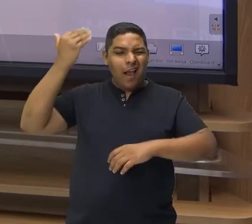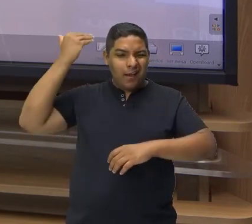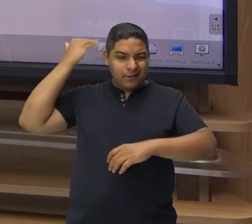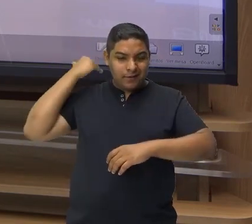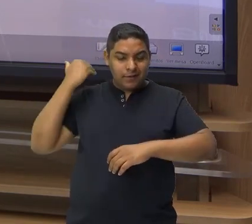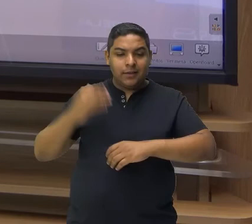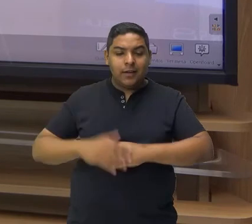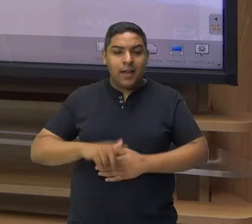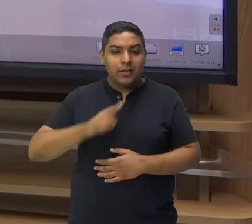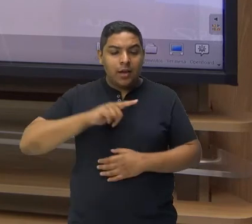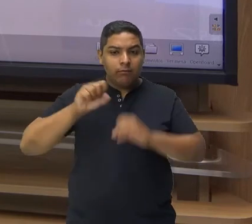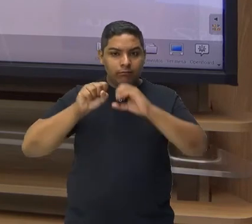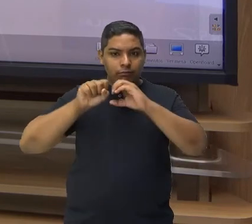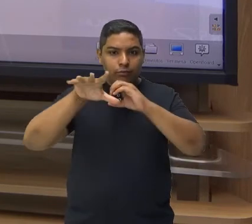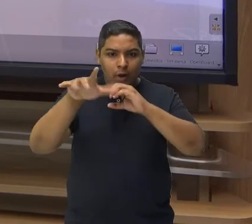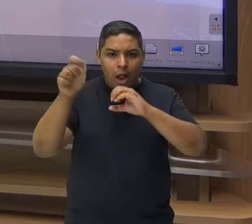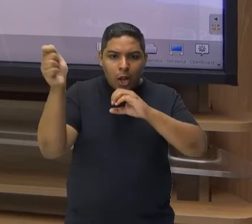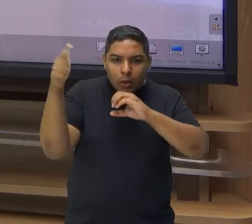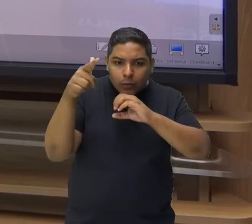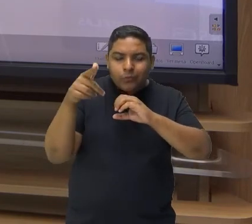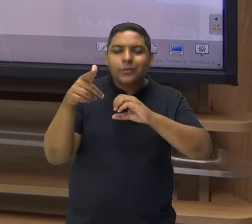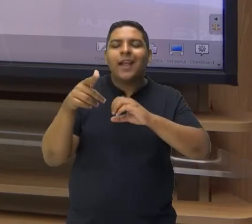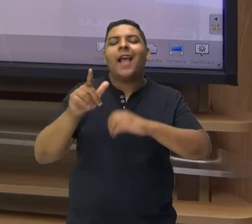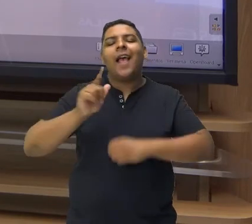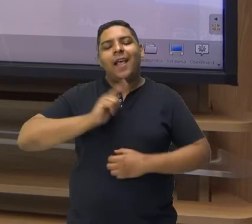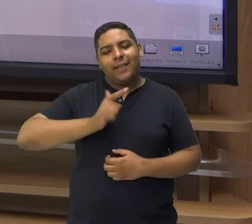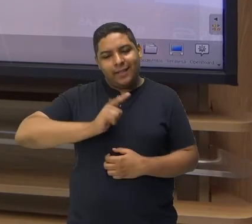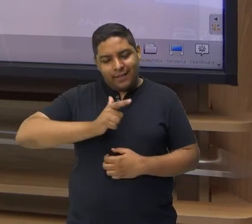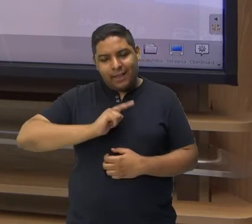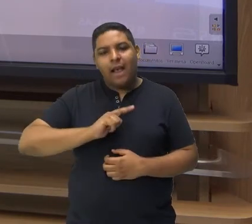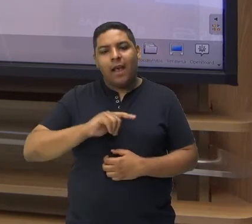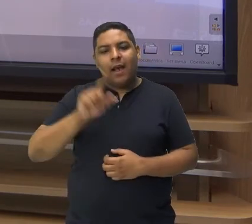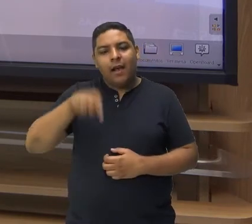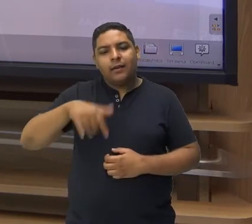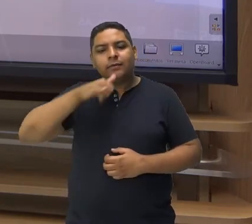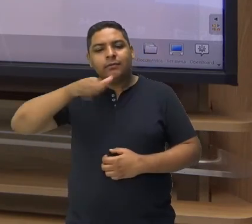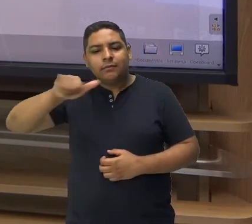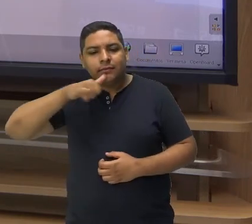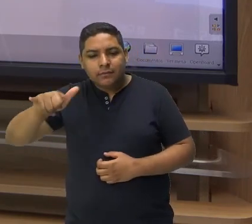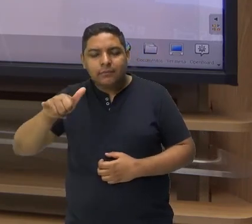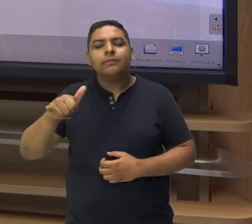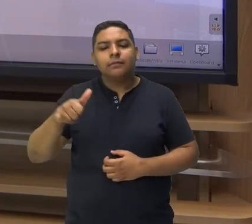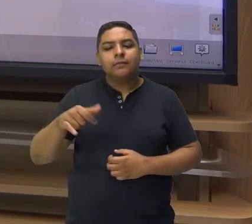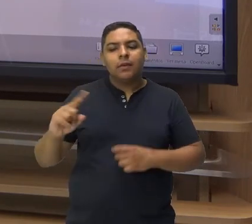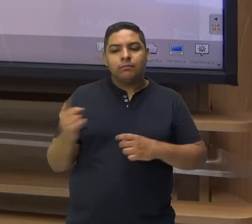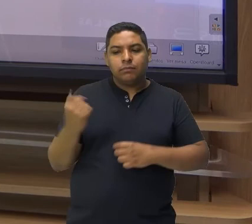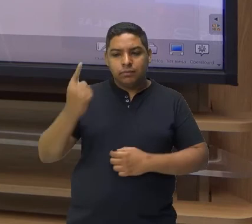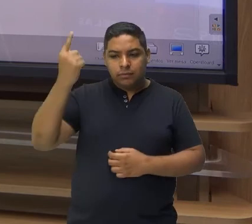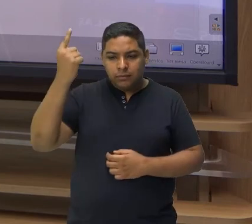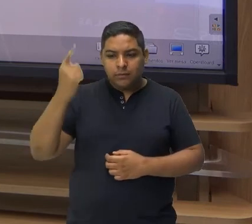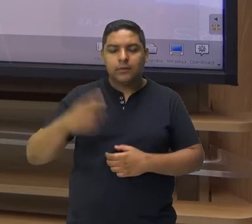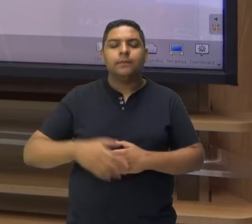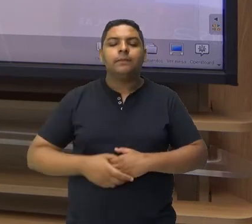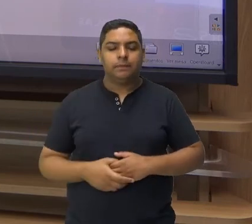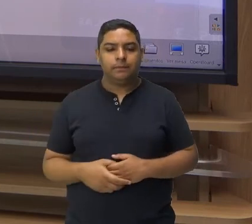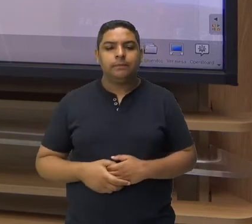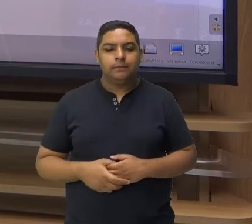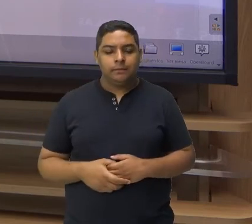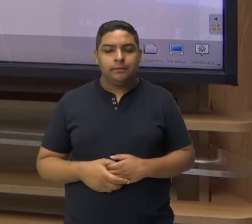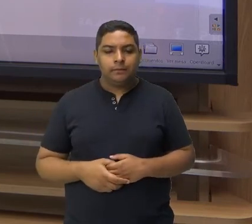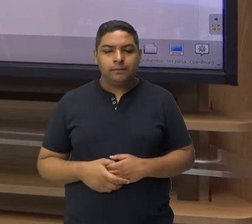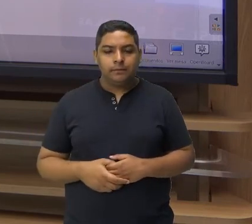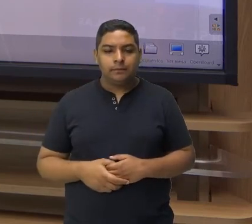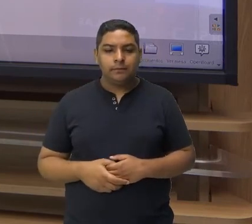flash, eu precisava de um valor de corrente elétrica muito alta, não é? Então, para gerar o flash, o que